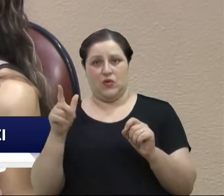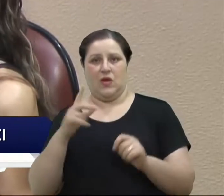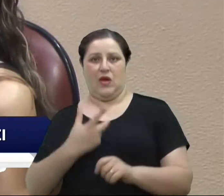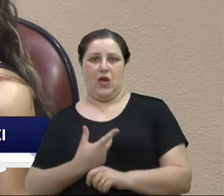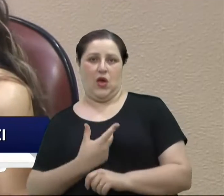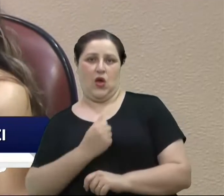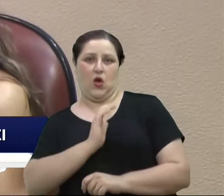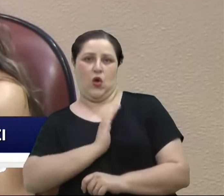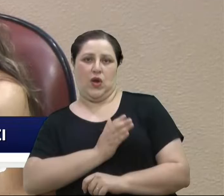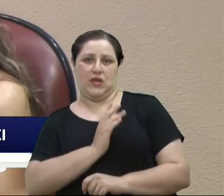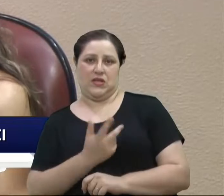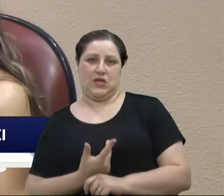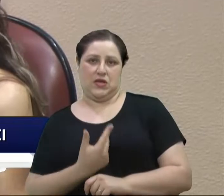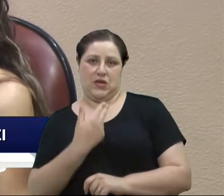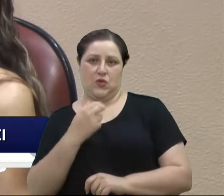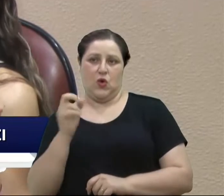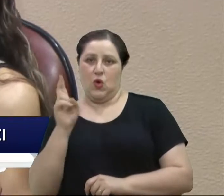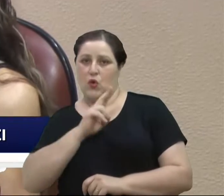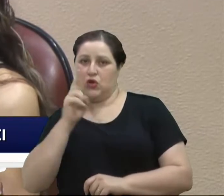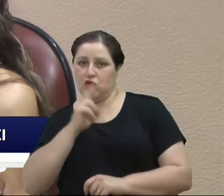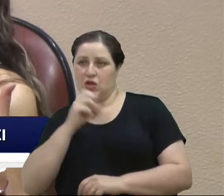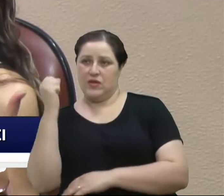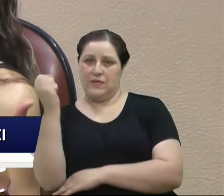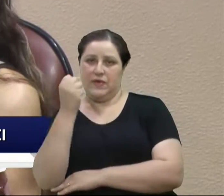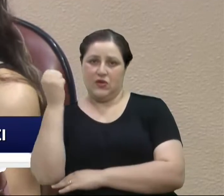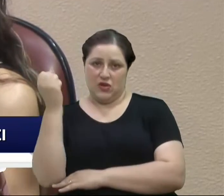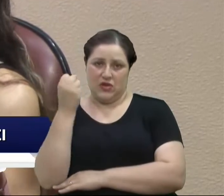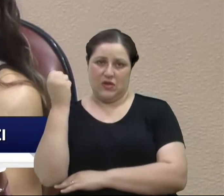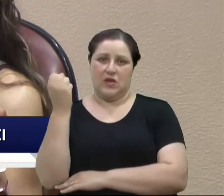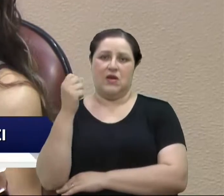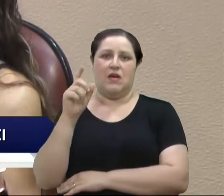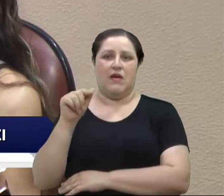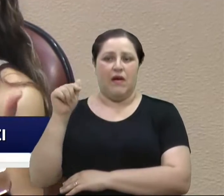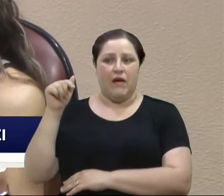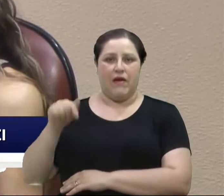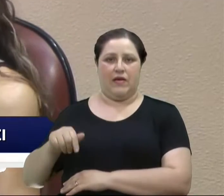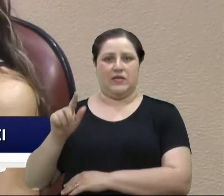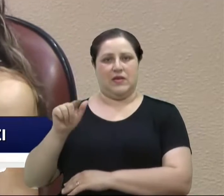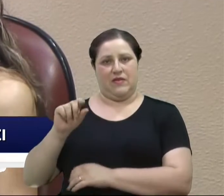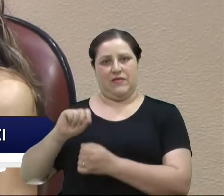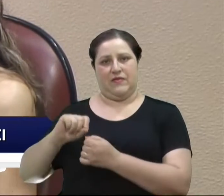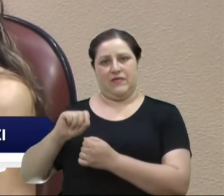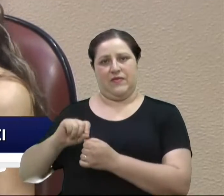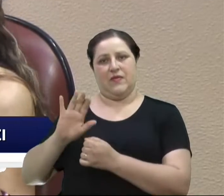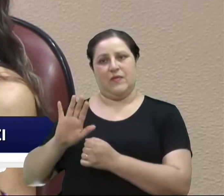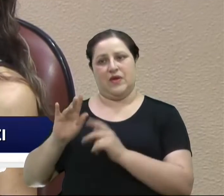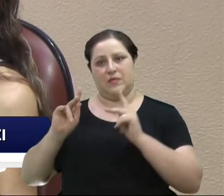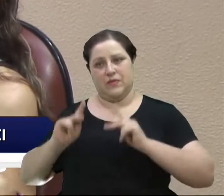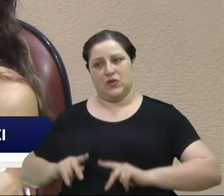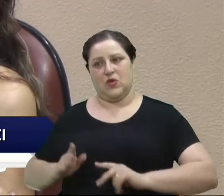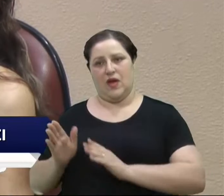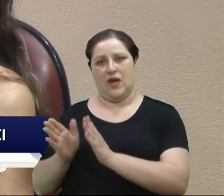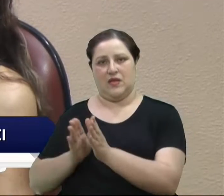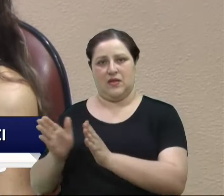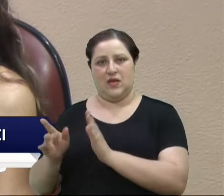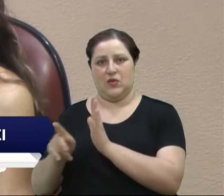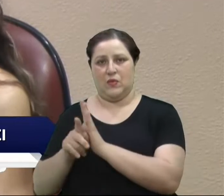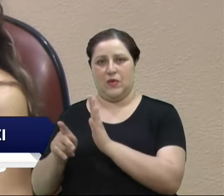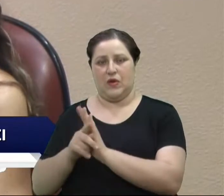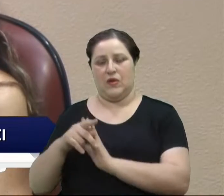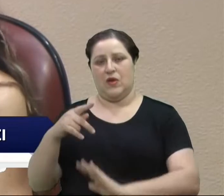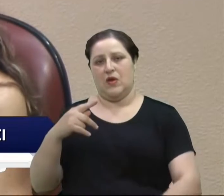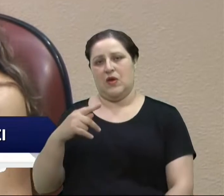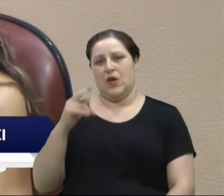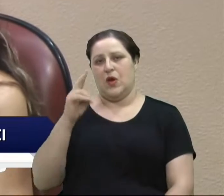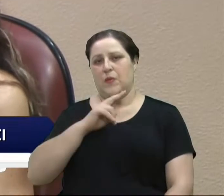cirurgia de urgência e emergência, essa é realizada, mas o acesso do paciente normalmente é via pronto-socorro ou